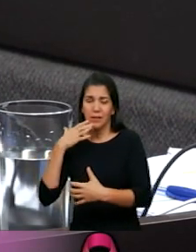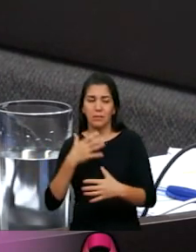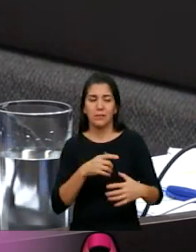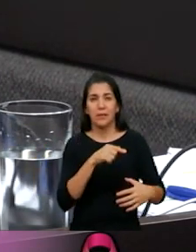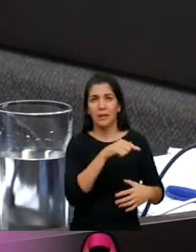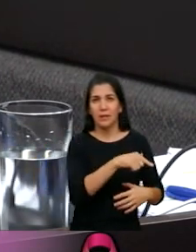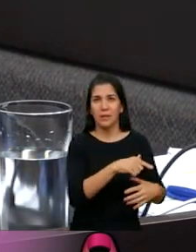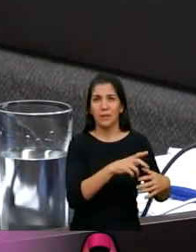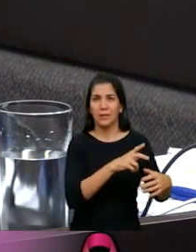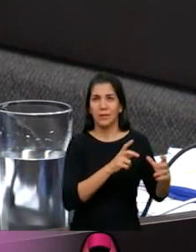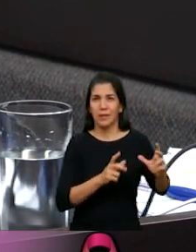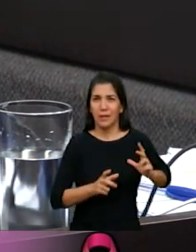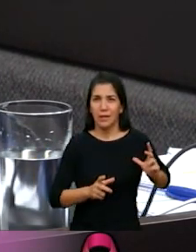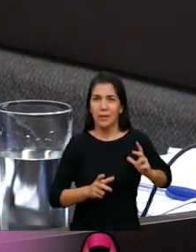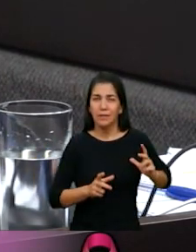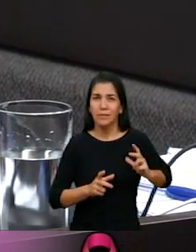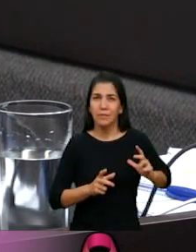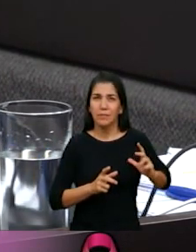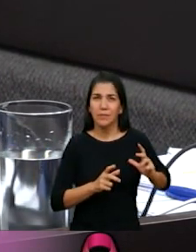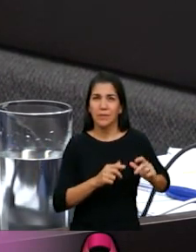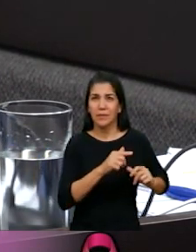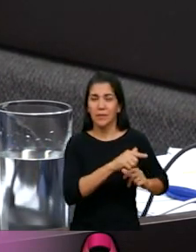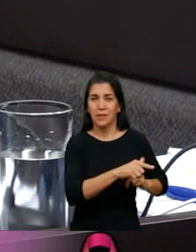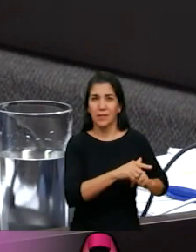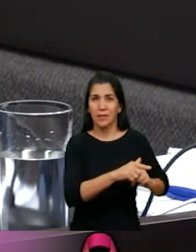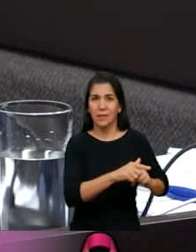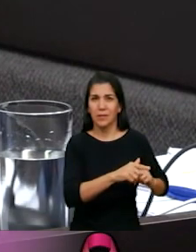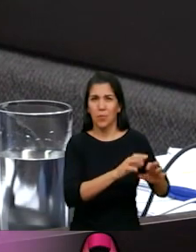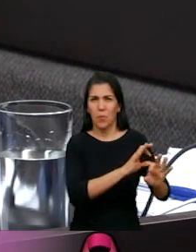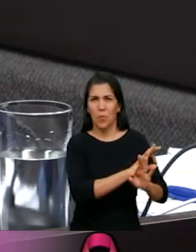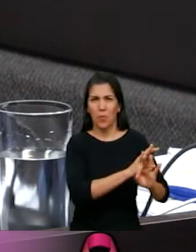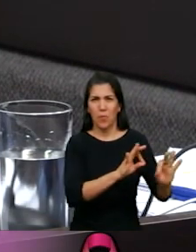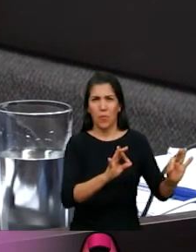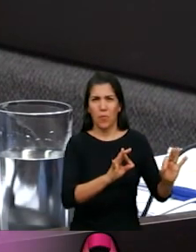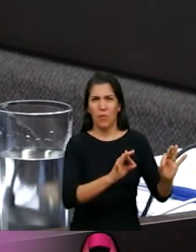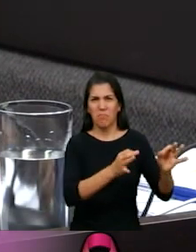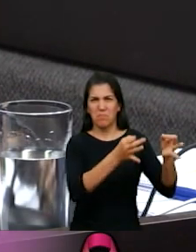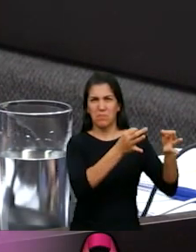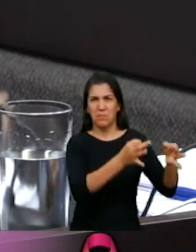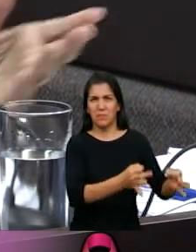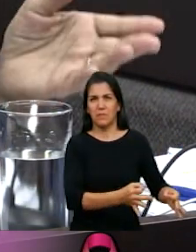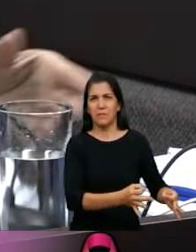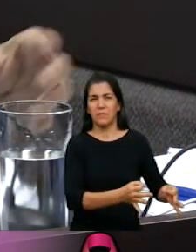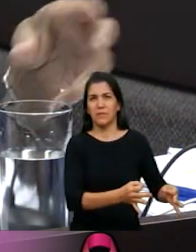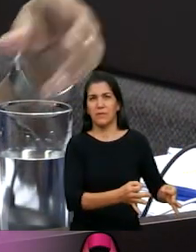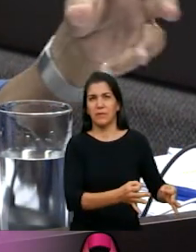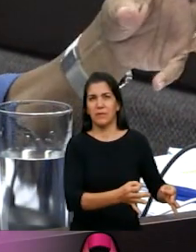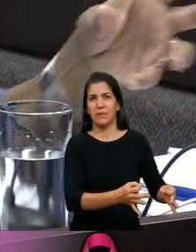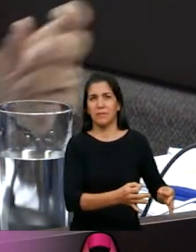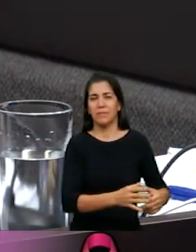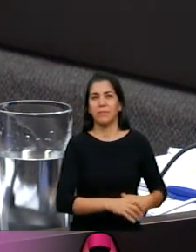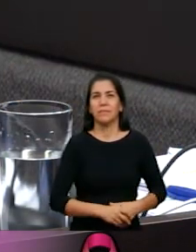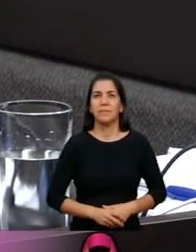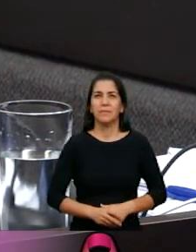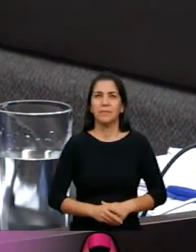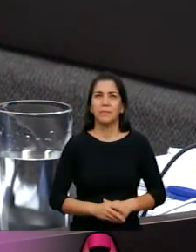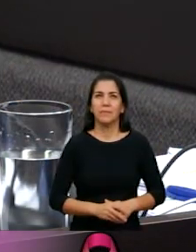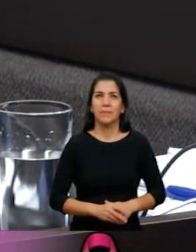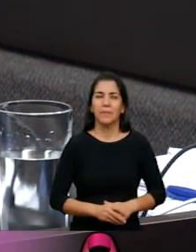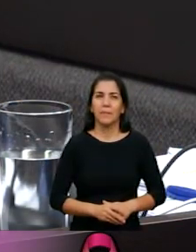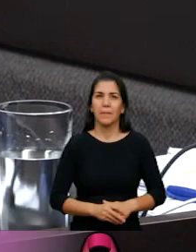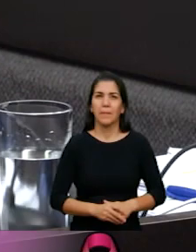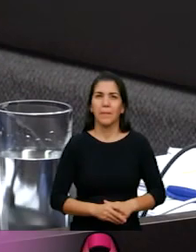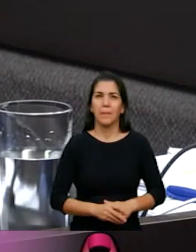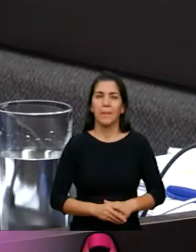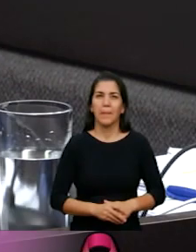da iniciativa privada de última geração, né, e acionada nas especificidades